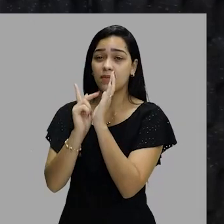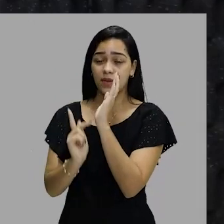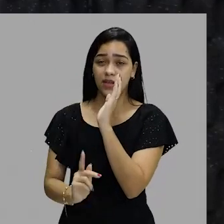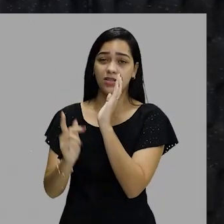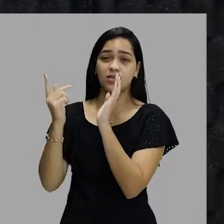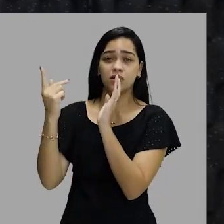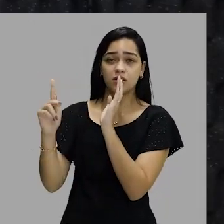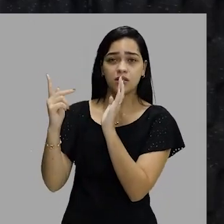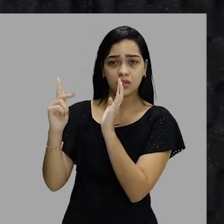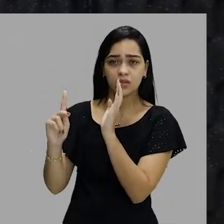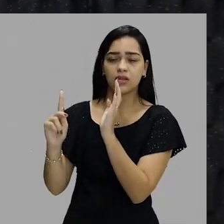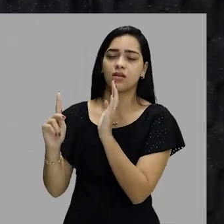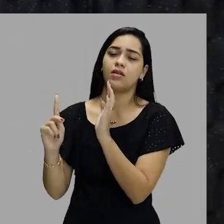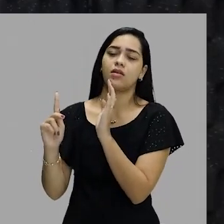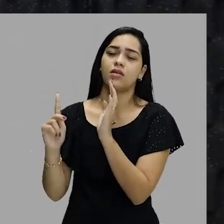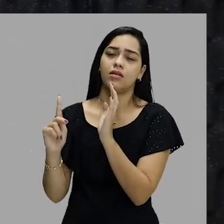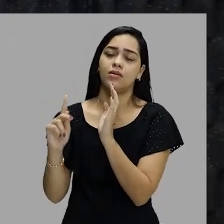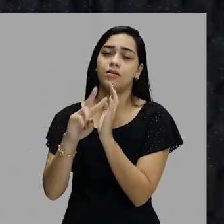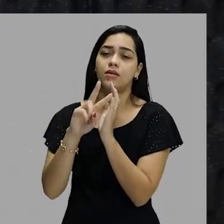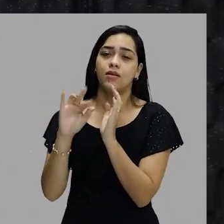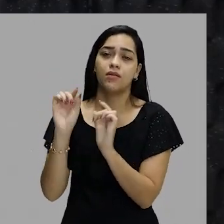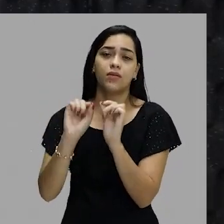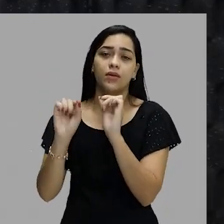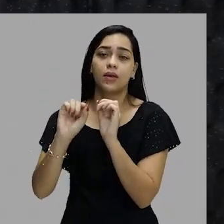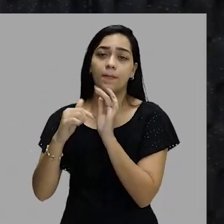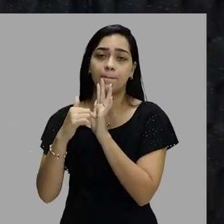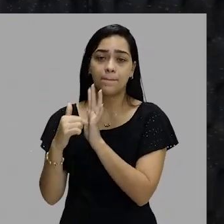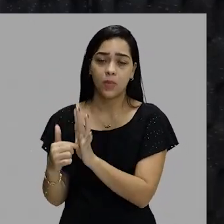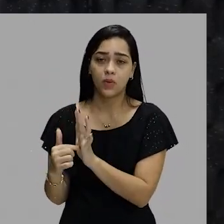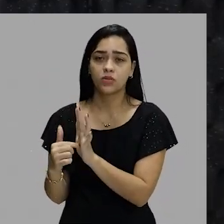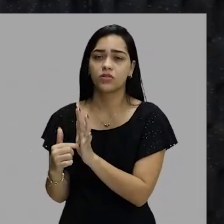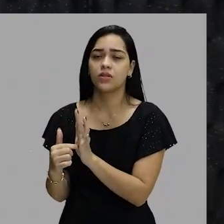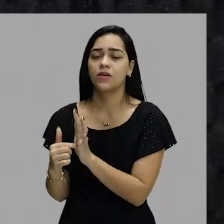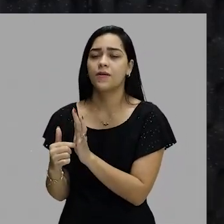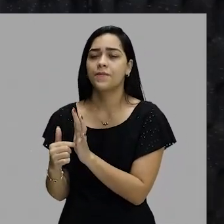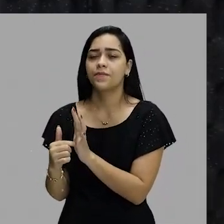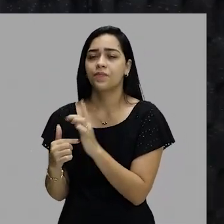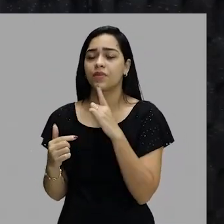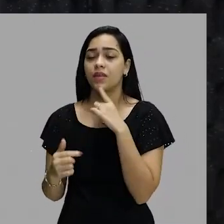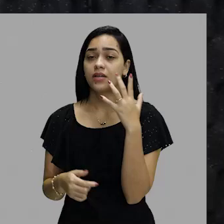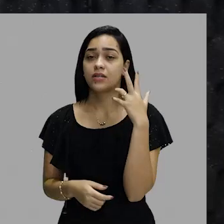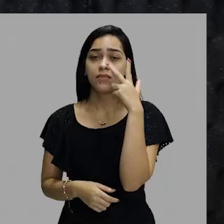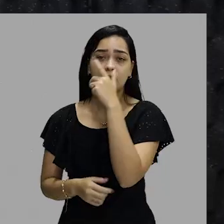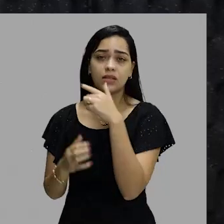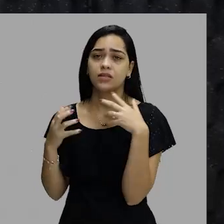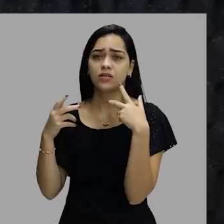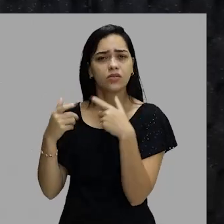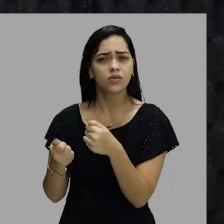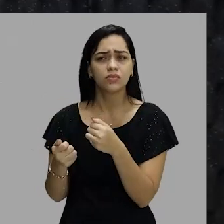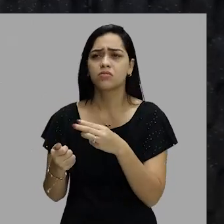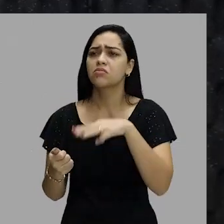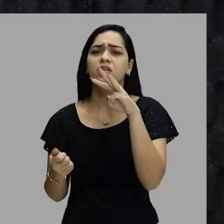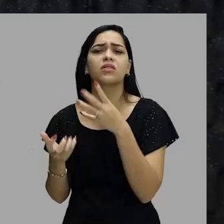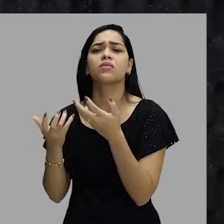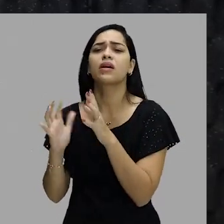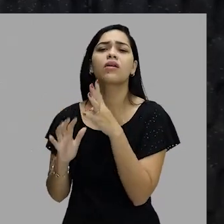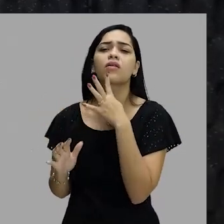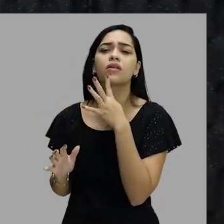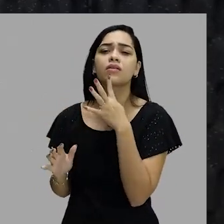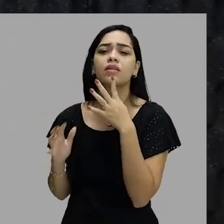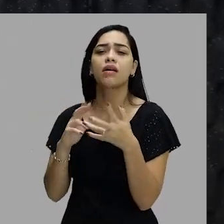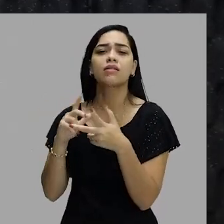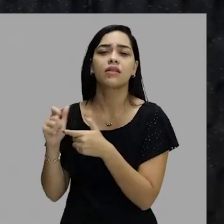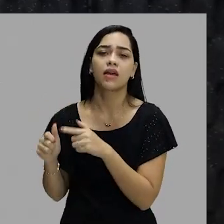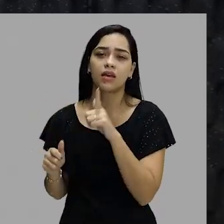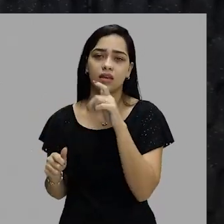poética nesse poema faz com que ele mostre essa beleza toda. Quem não quer conhecer a terra